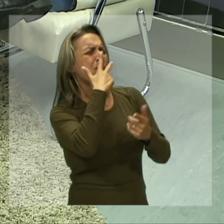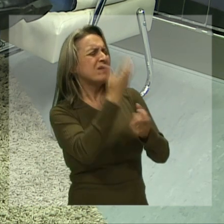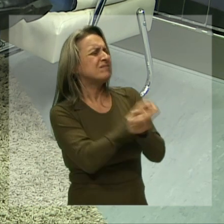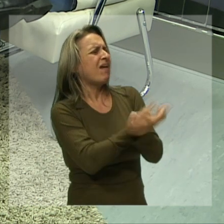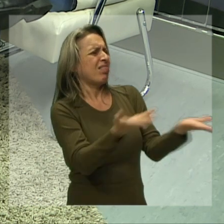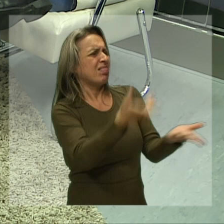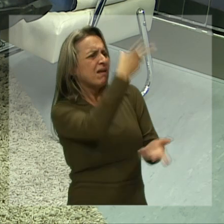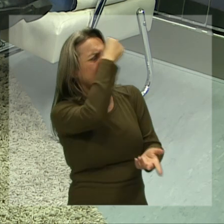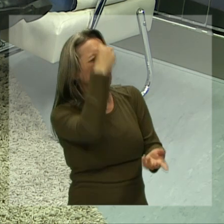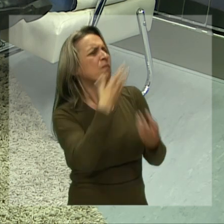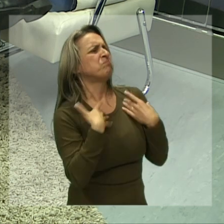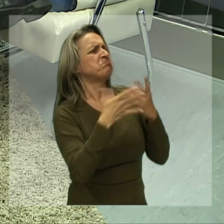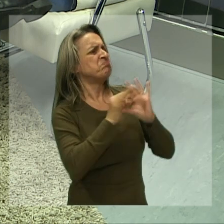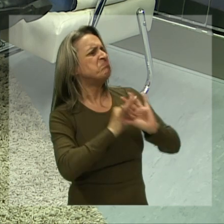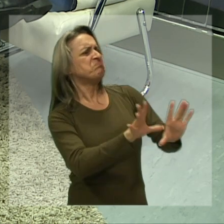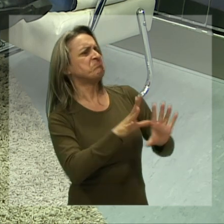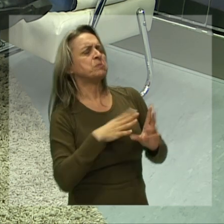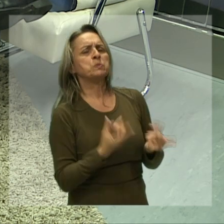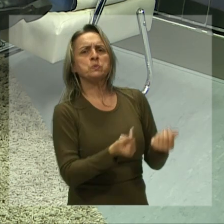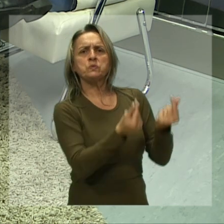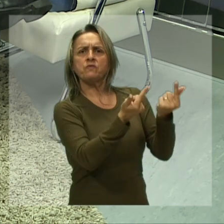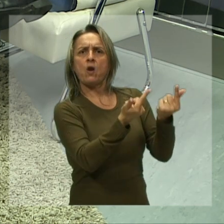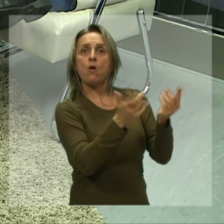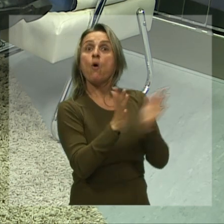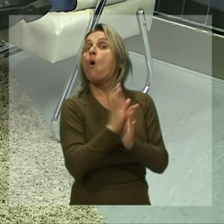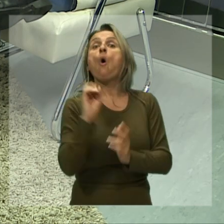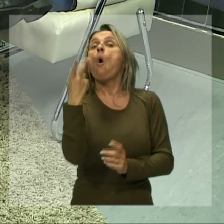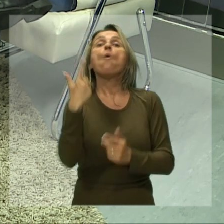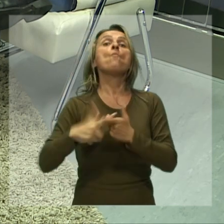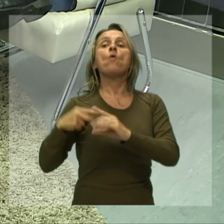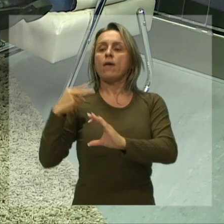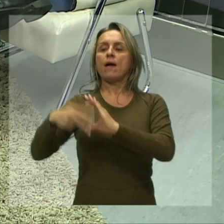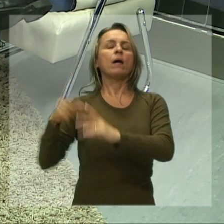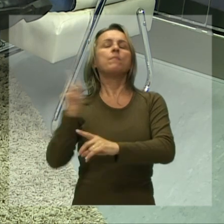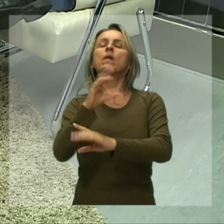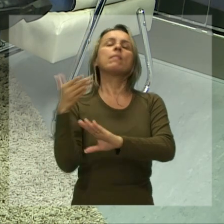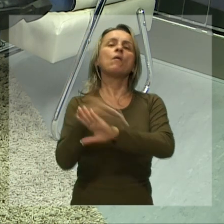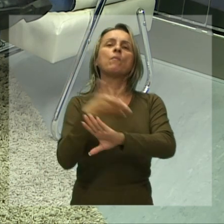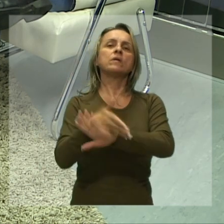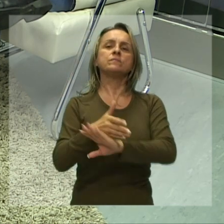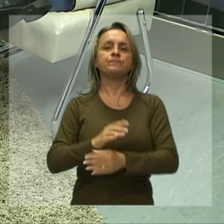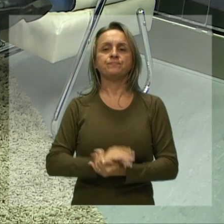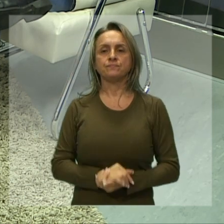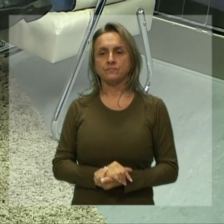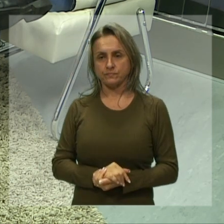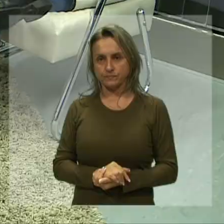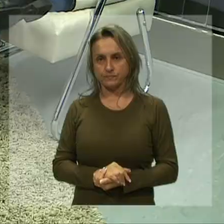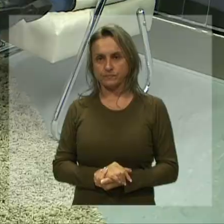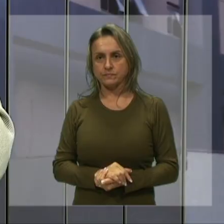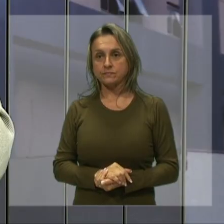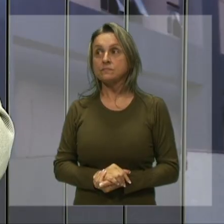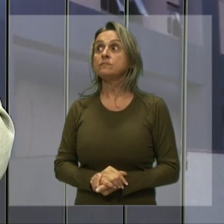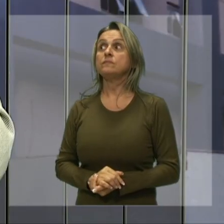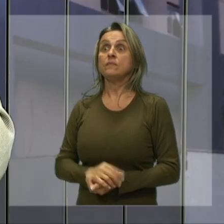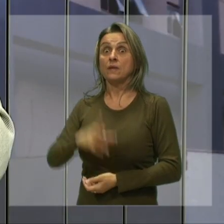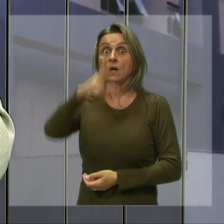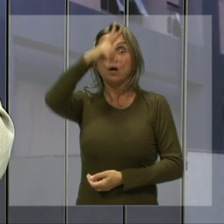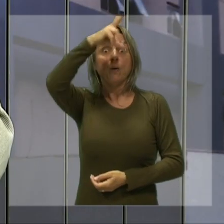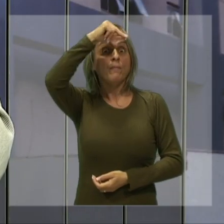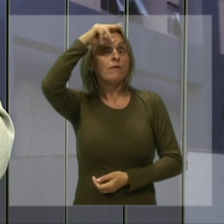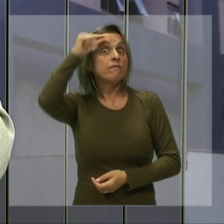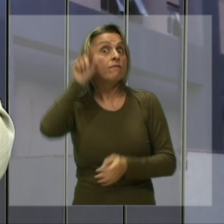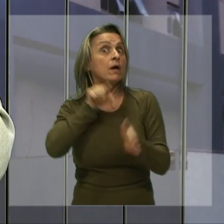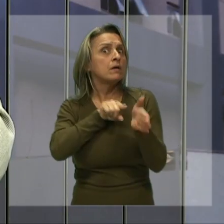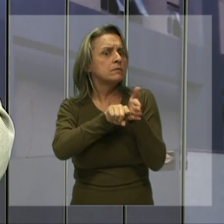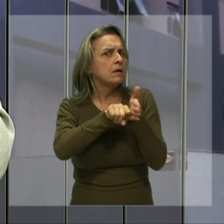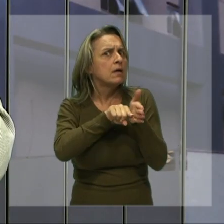valor, absurdo. Que pesou isso? É o valor ou é o fato da Câmara não participar da fiscalização? É o fato do prefeito estar sob suspeita, está sendo